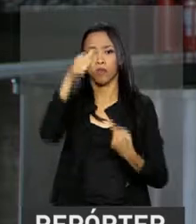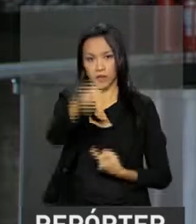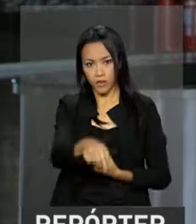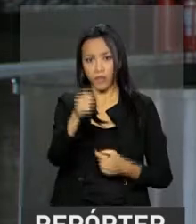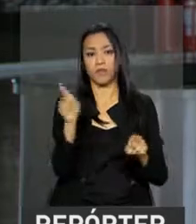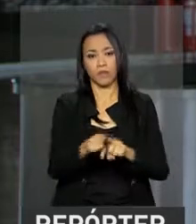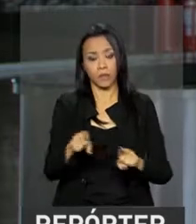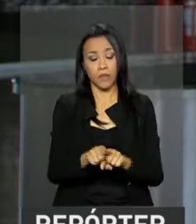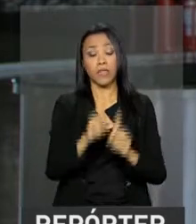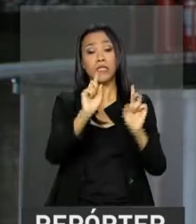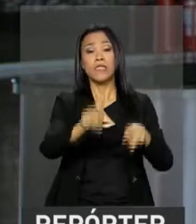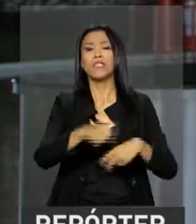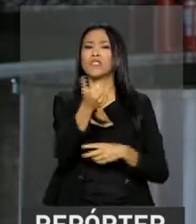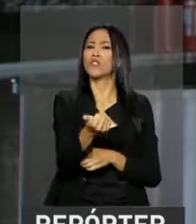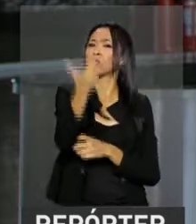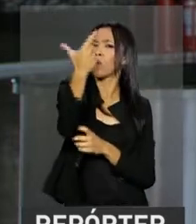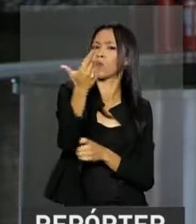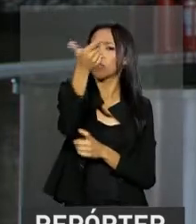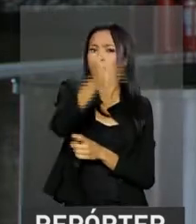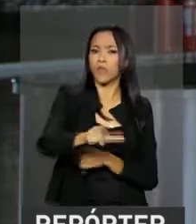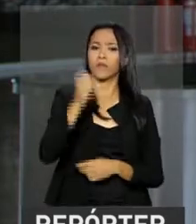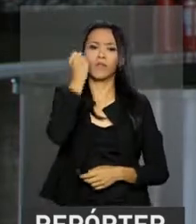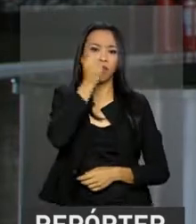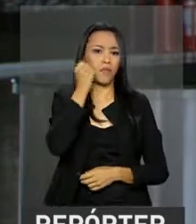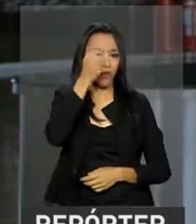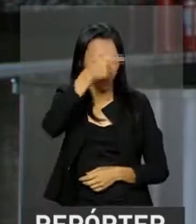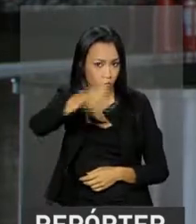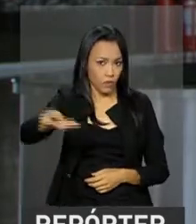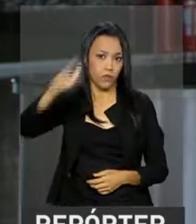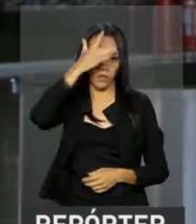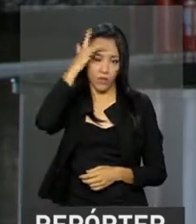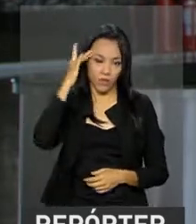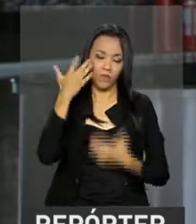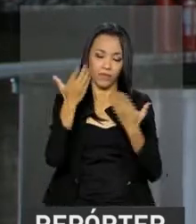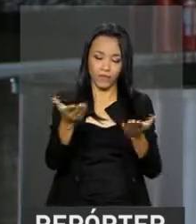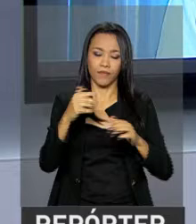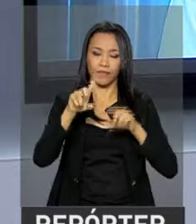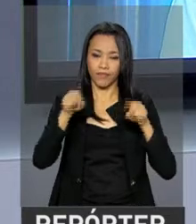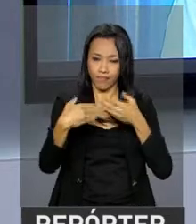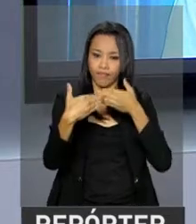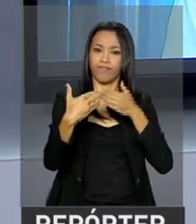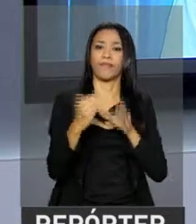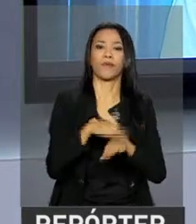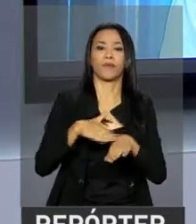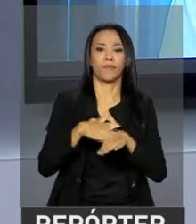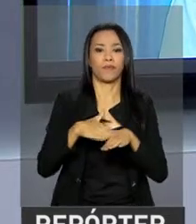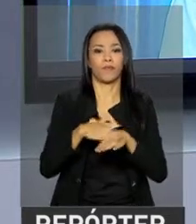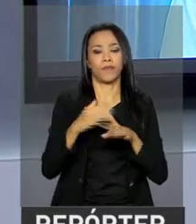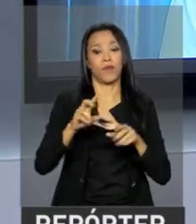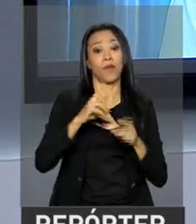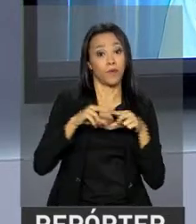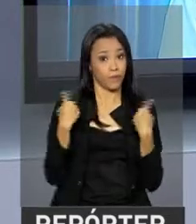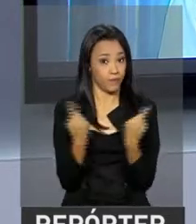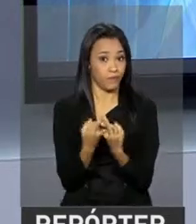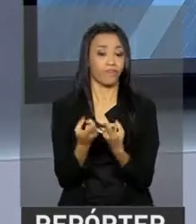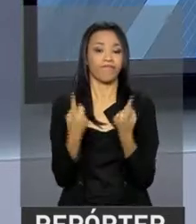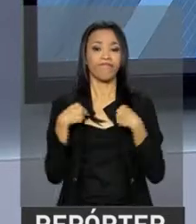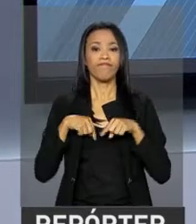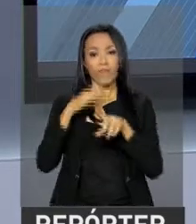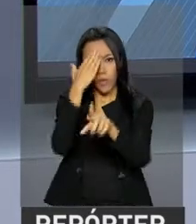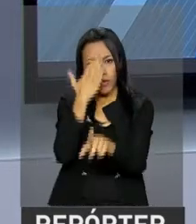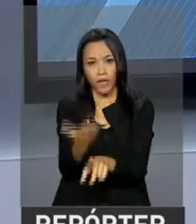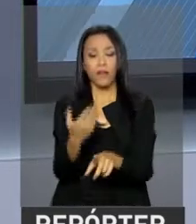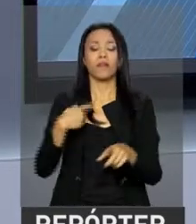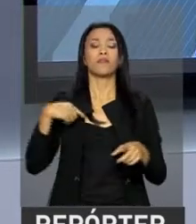Planalto também, e ao meio-dia com o senador Wilder Moraes. Leandro, é com você. Tá ok, Thaís, obrigado pelas suas informações.